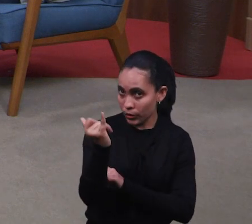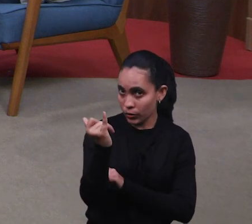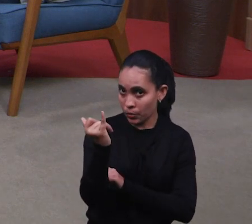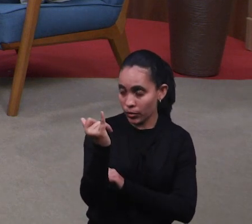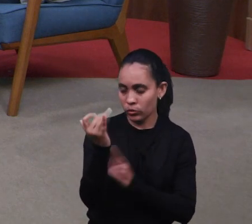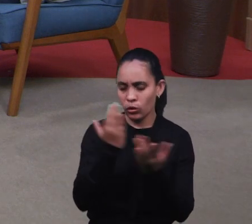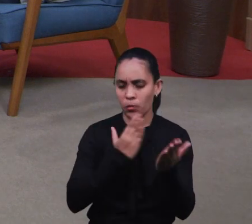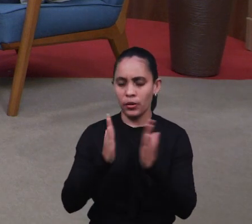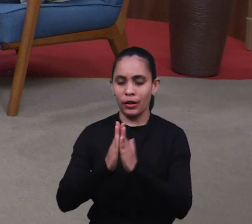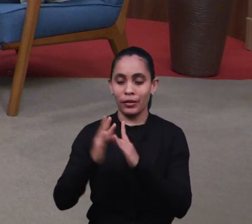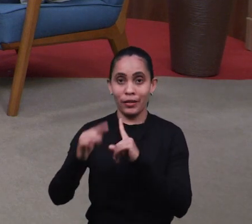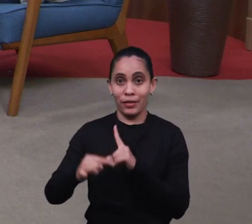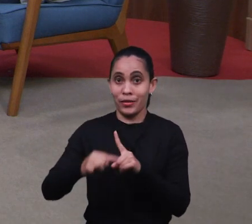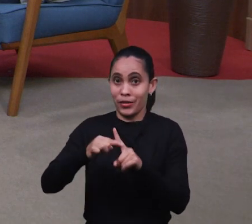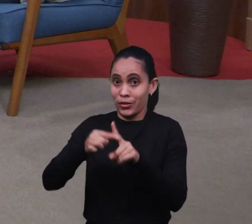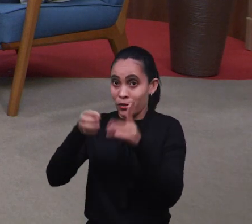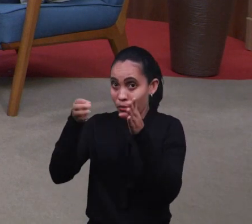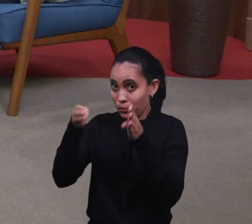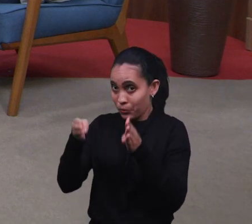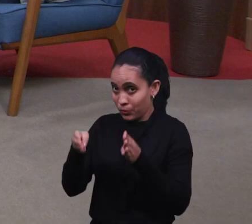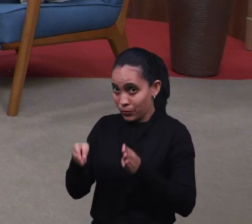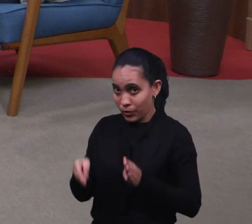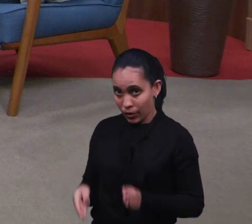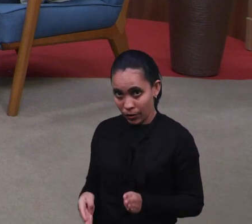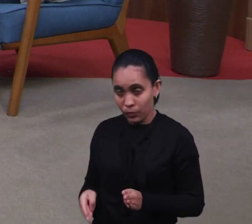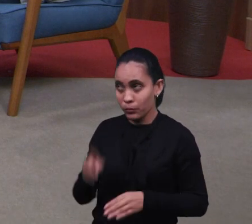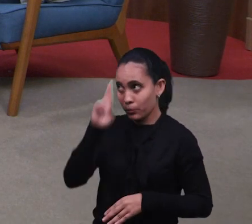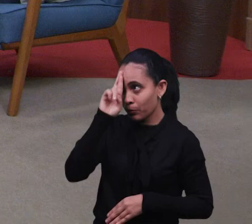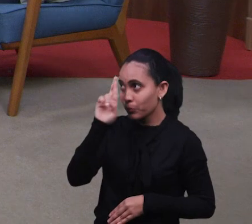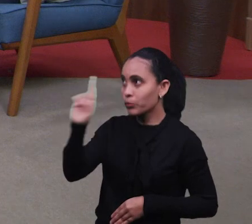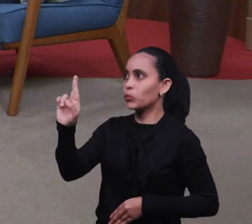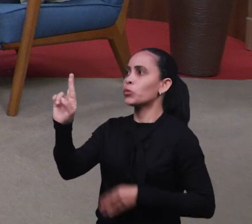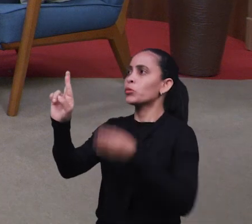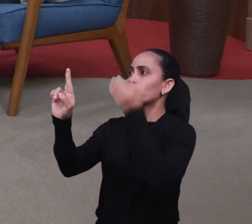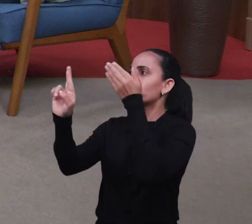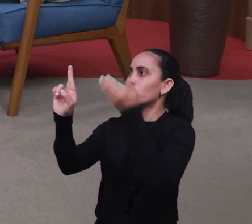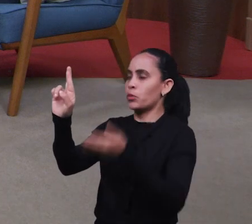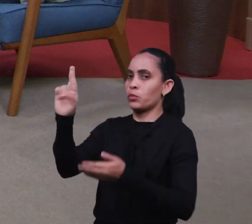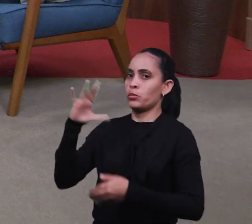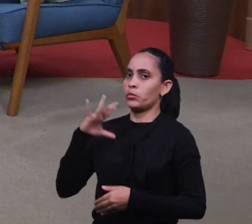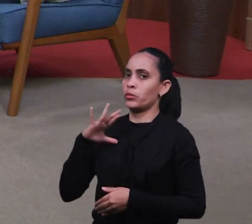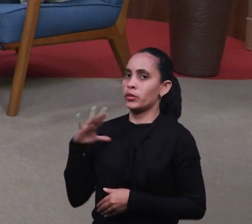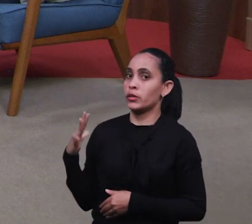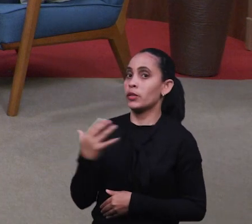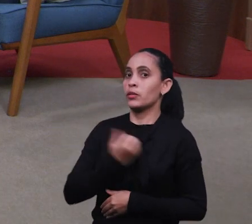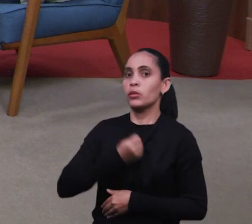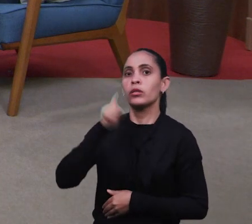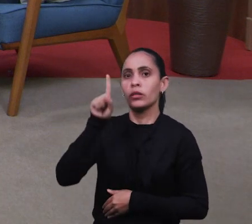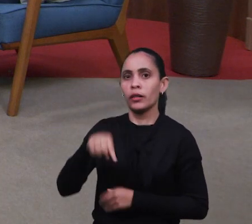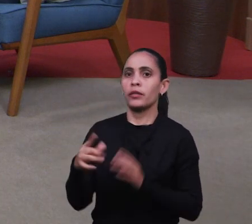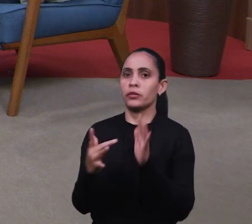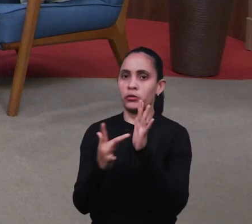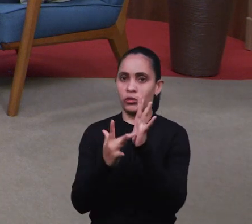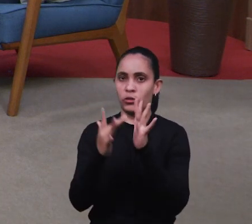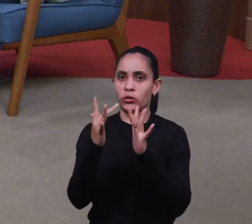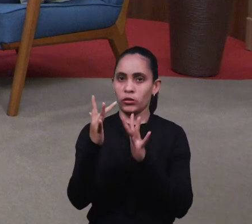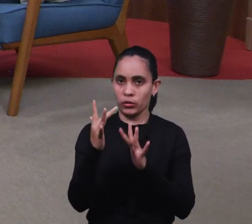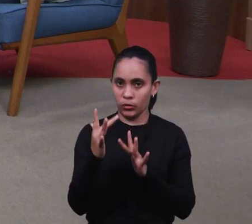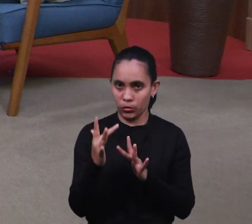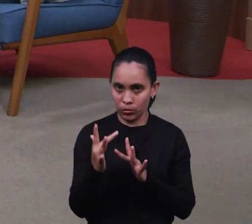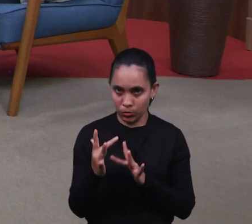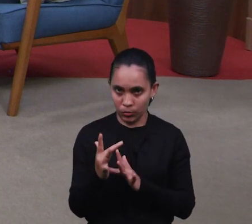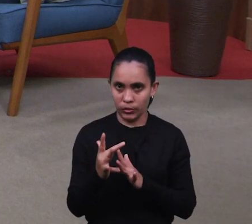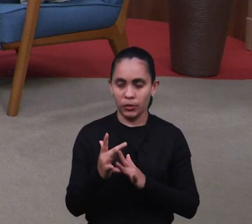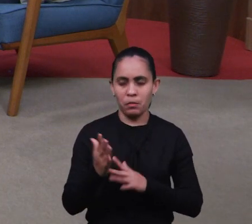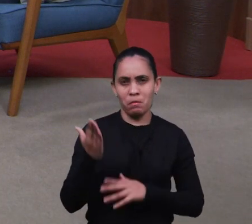falando do seu Senhor, do seu Salvador, que é o Senhor Jesus. No passado,